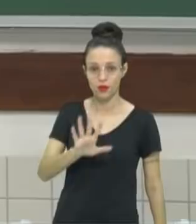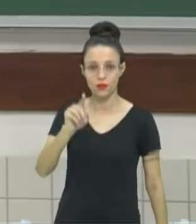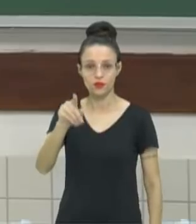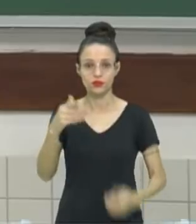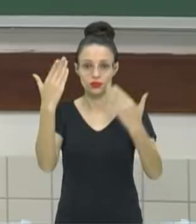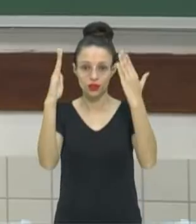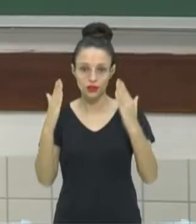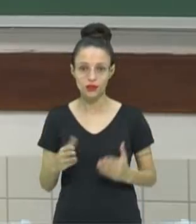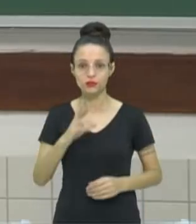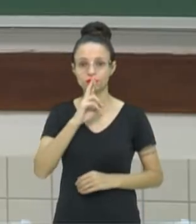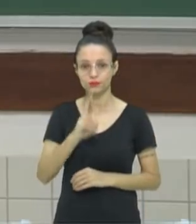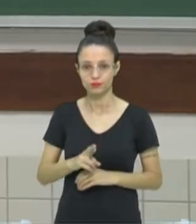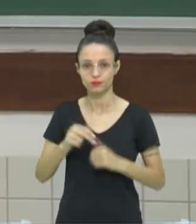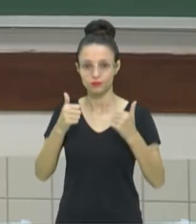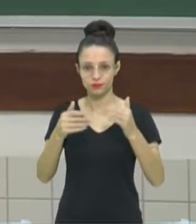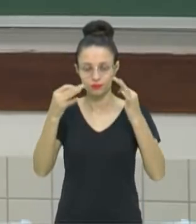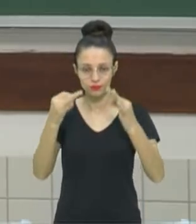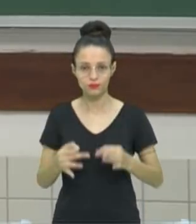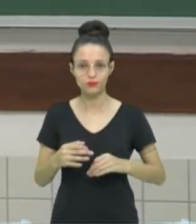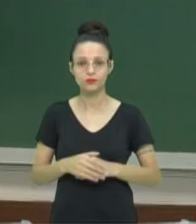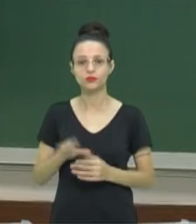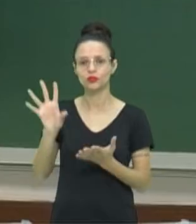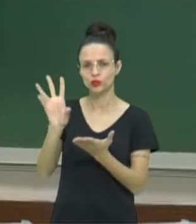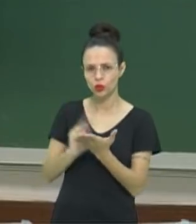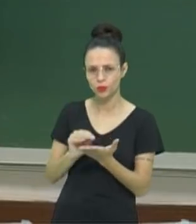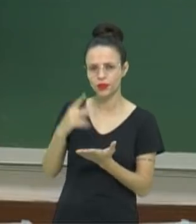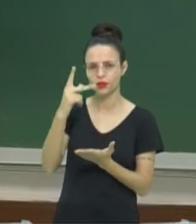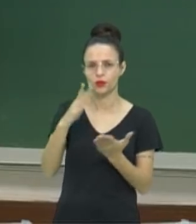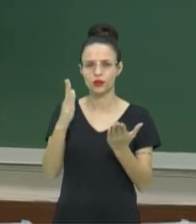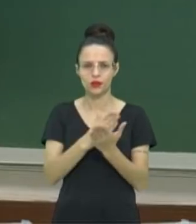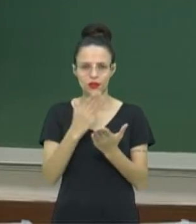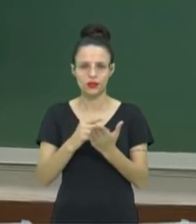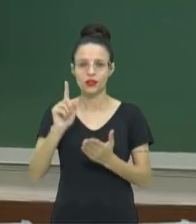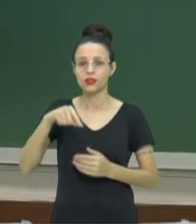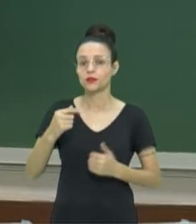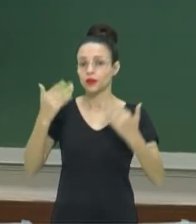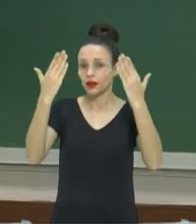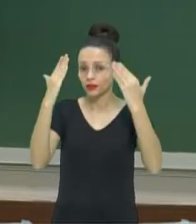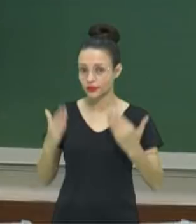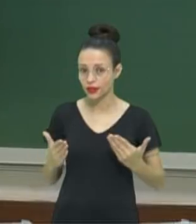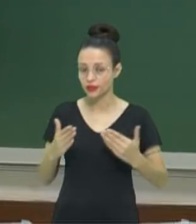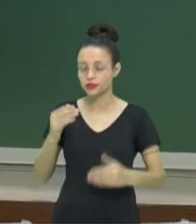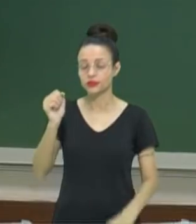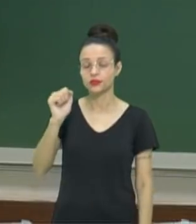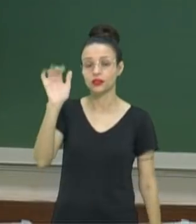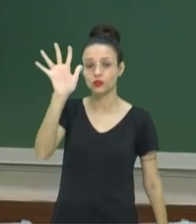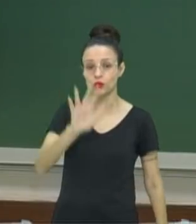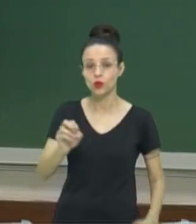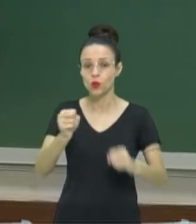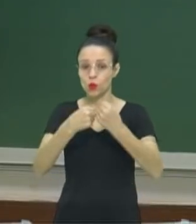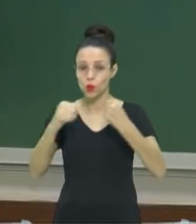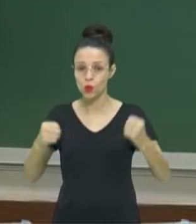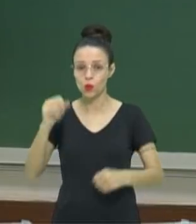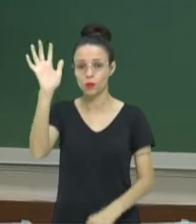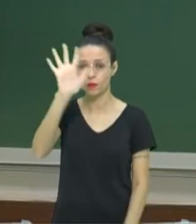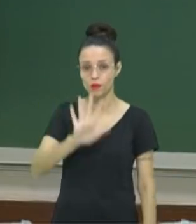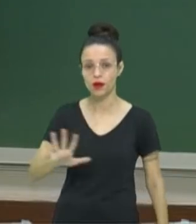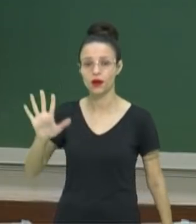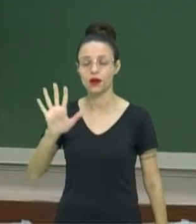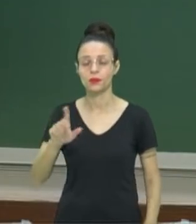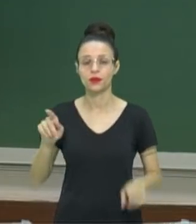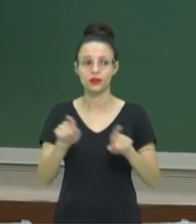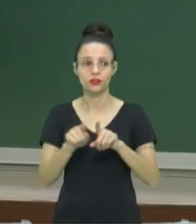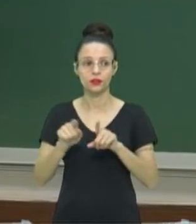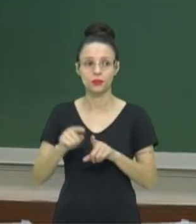e respondem, certo? Então, copie seu caderno, depois analisando o mapa e as afirmações que nós vamos ter aqui,